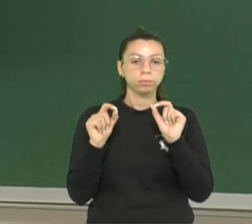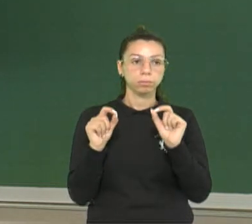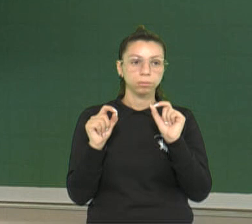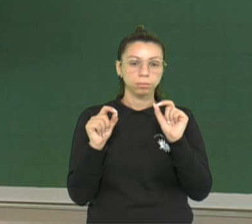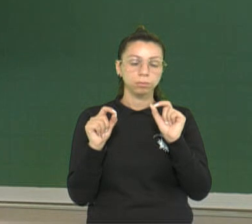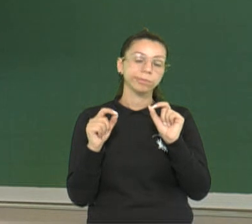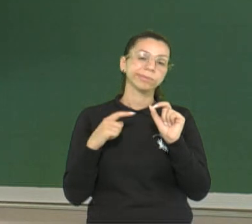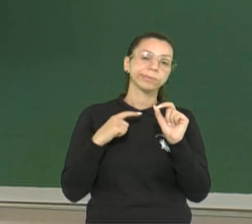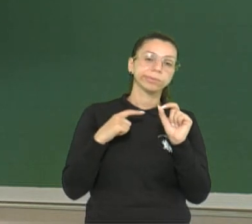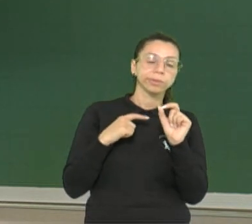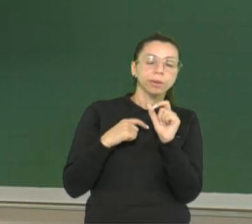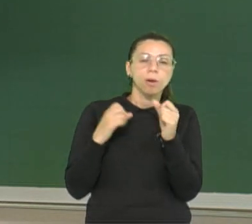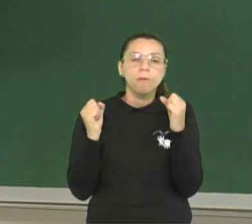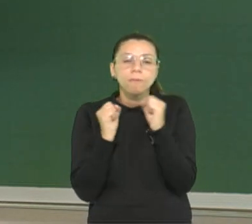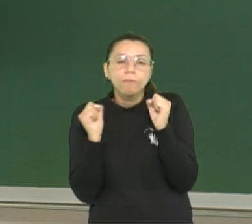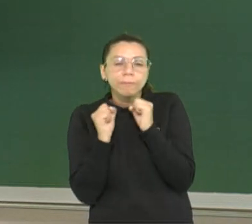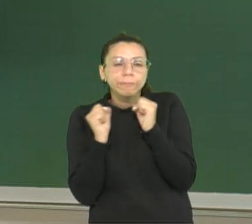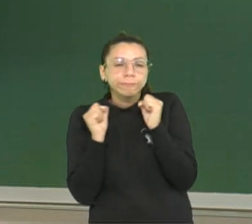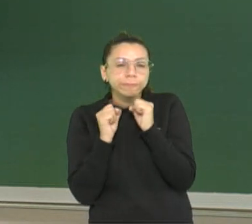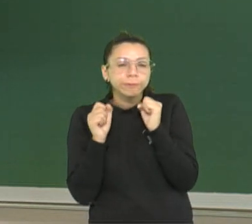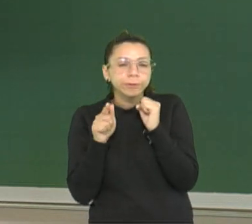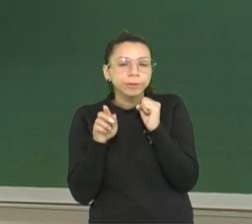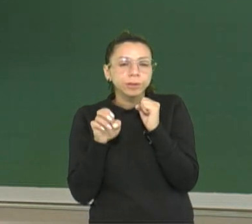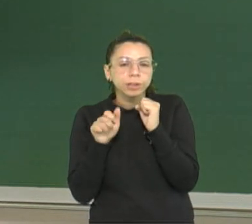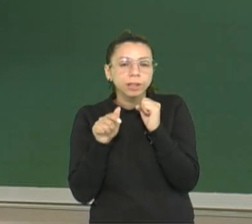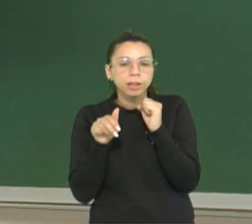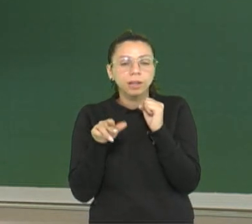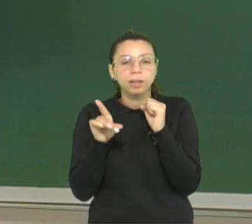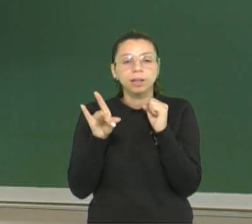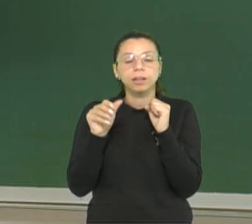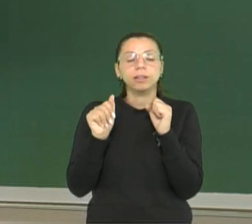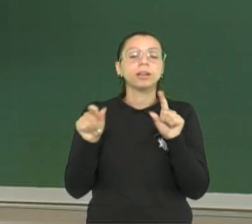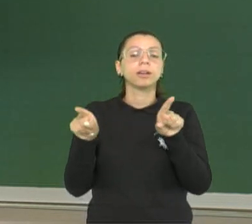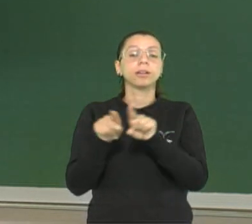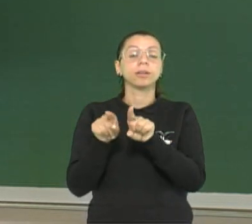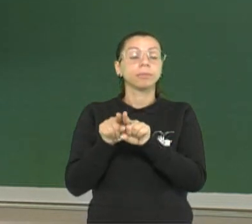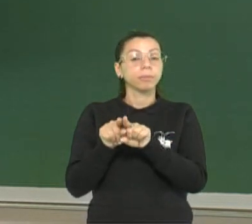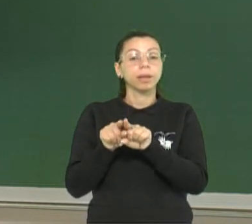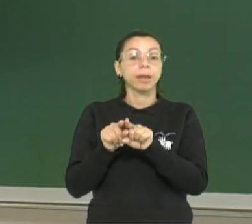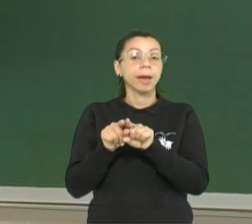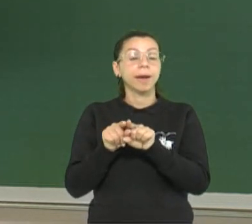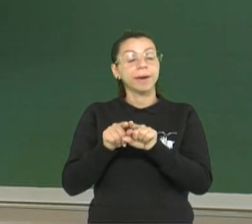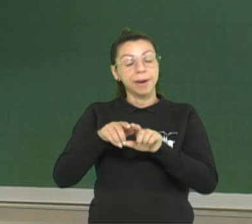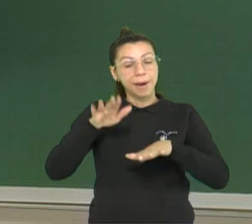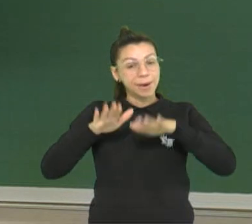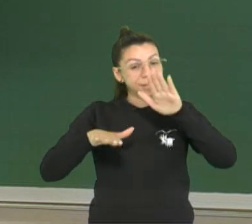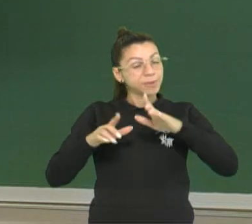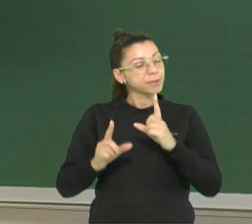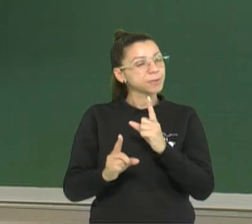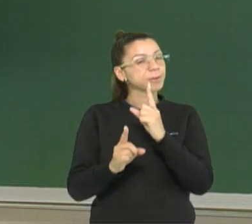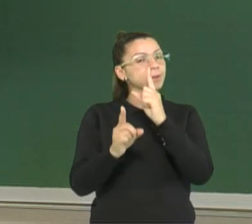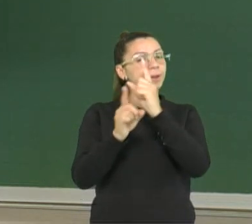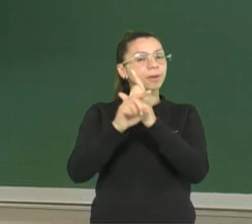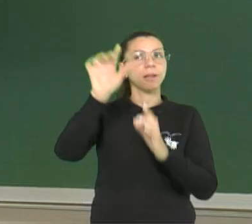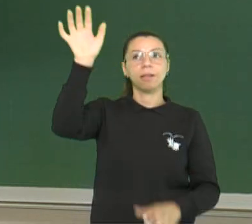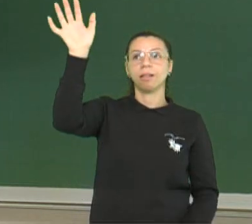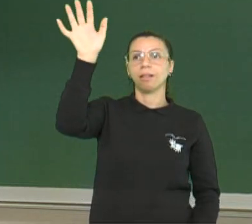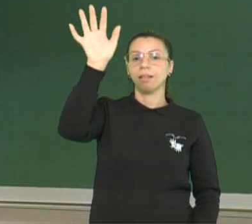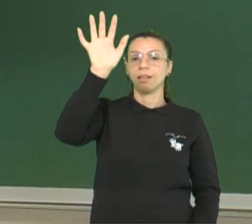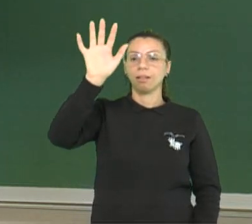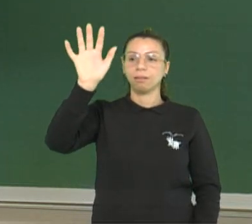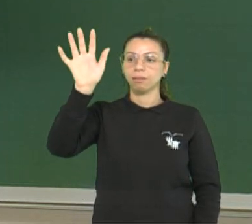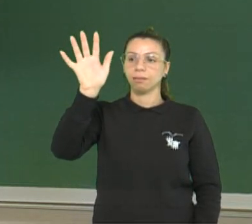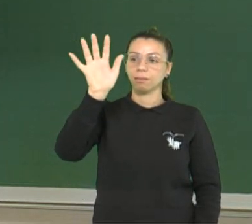presença de geadas, que nós temos inclusive a presença até de neve, dependendo do momento do ano e